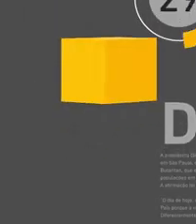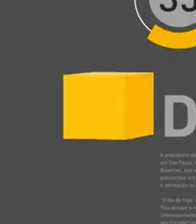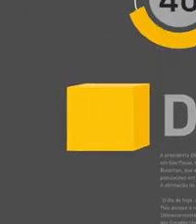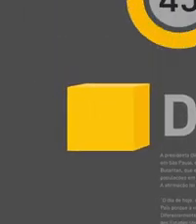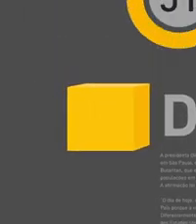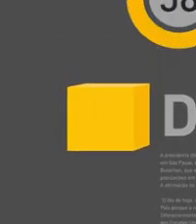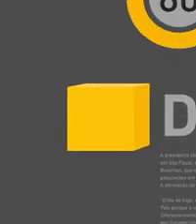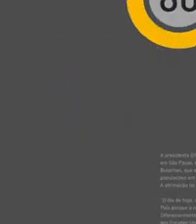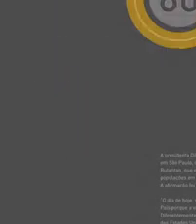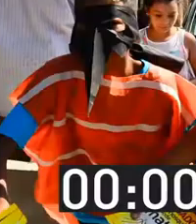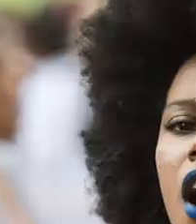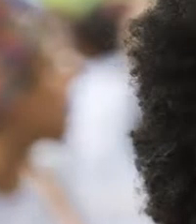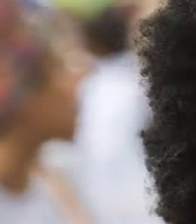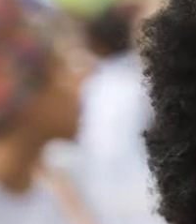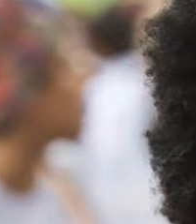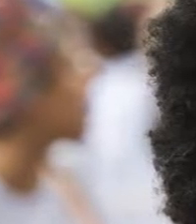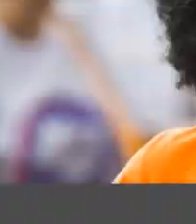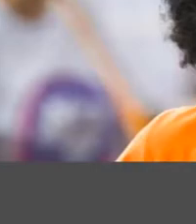o